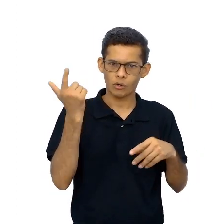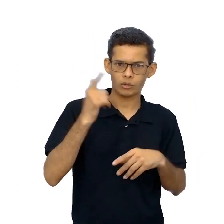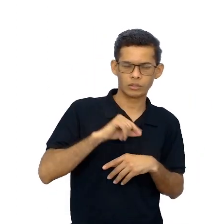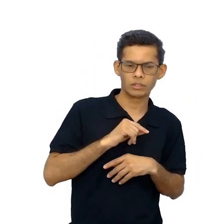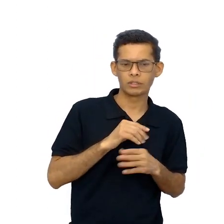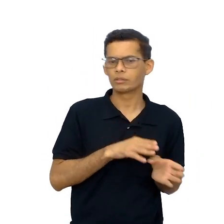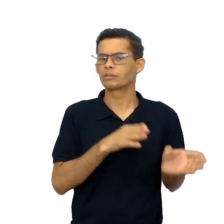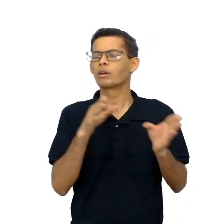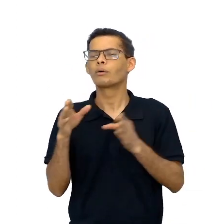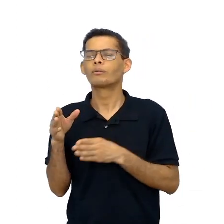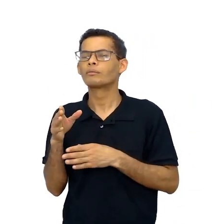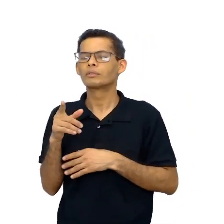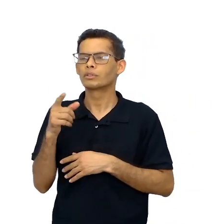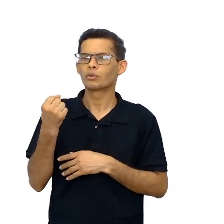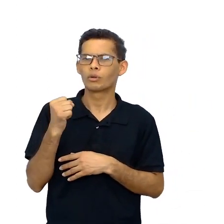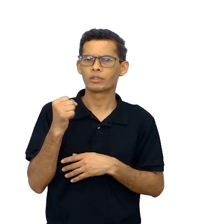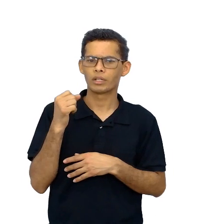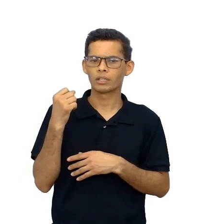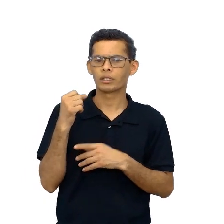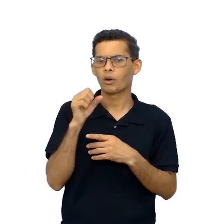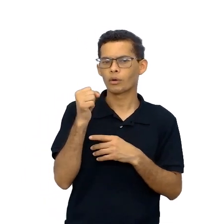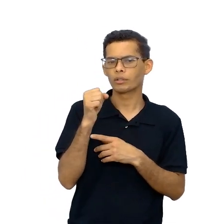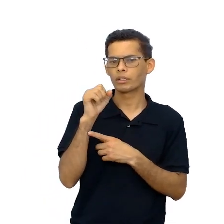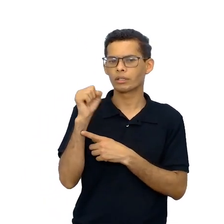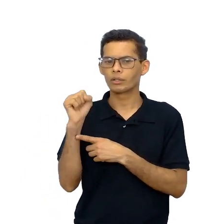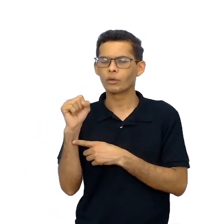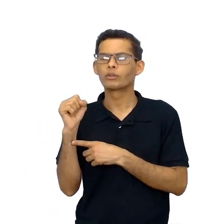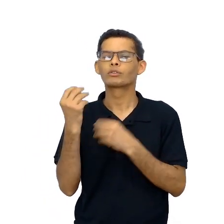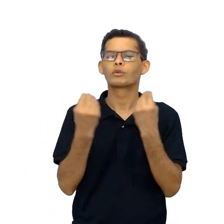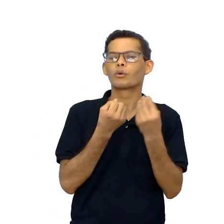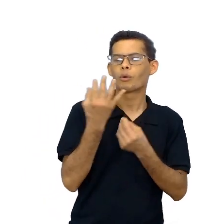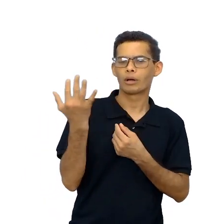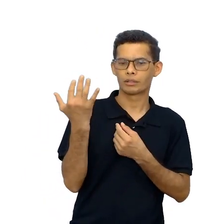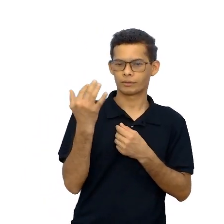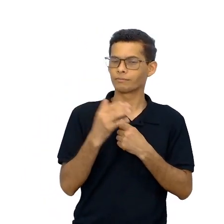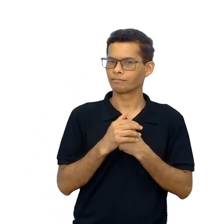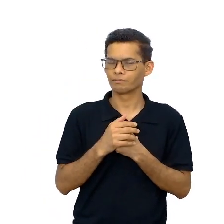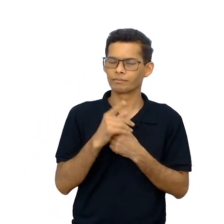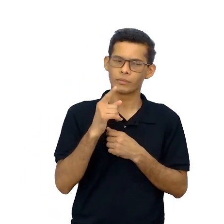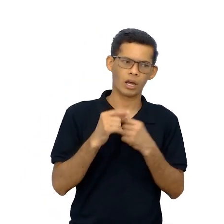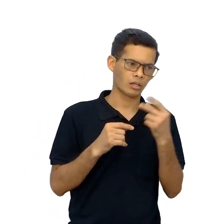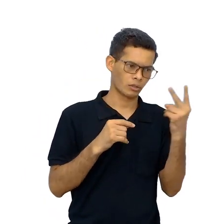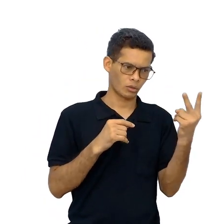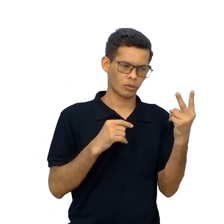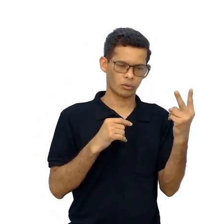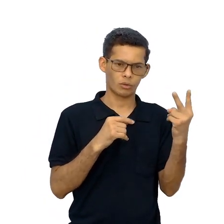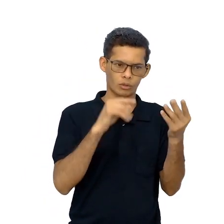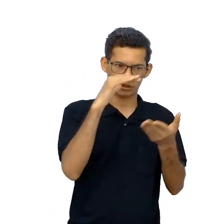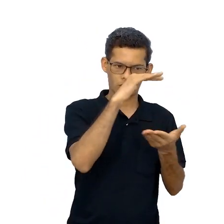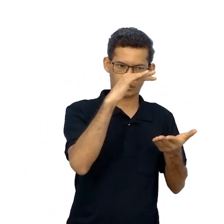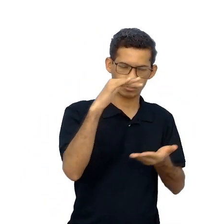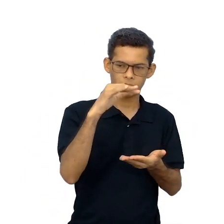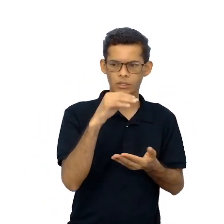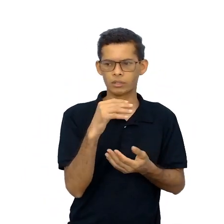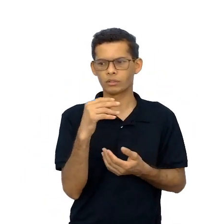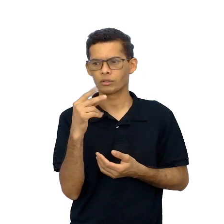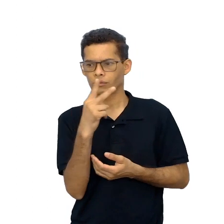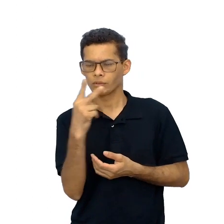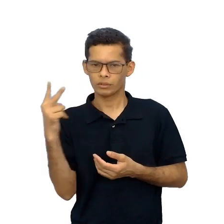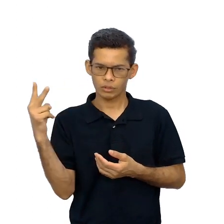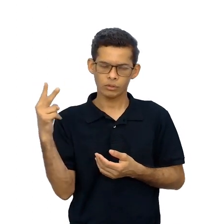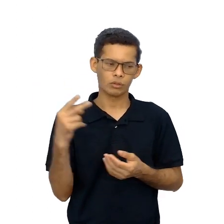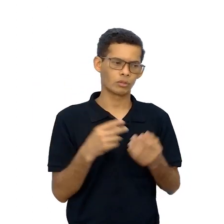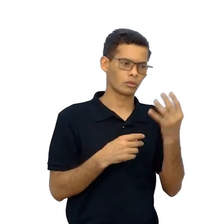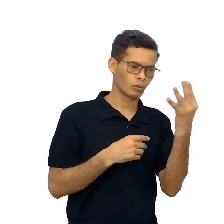Senão o aluno vai lá escrever, né? 2 litros, 22 quilômetros, né? 4 litros,